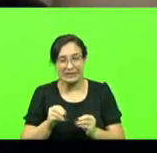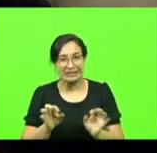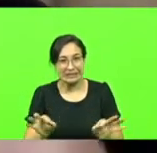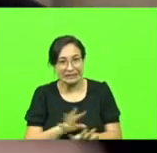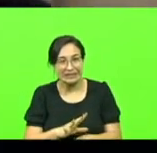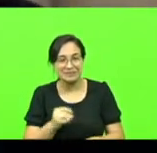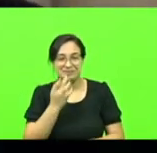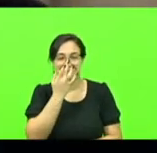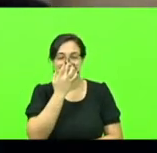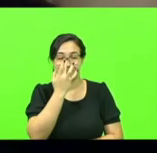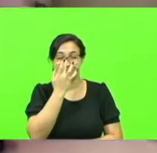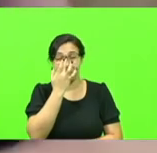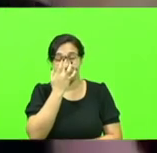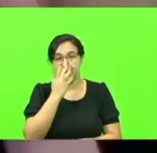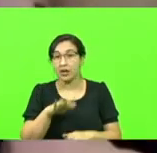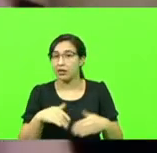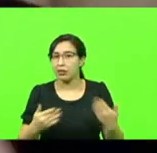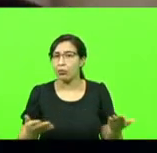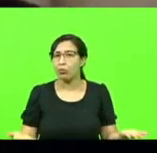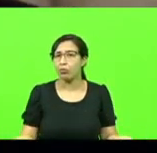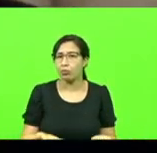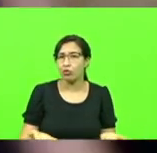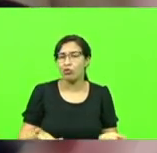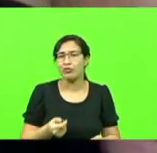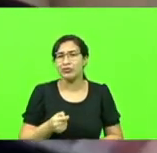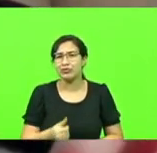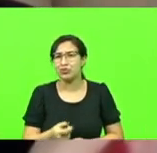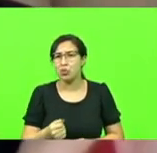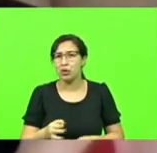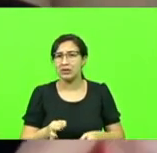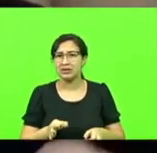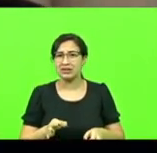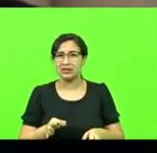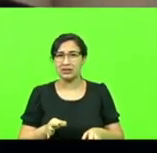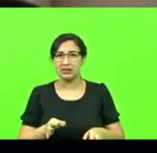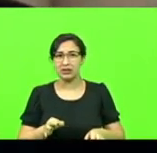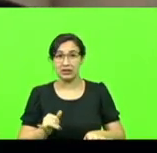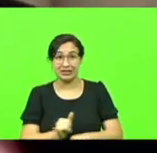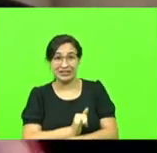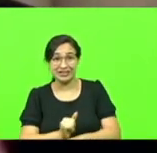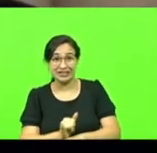Então, mas hoje é quase que um plano mirabolante